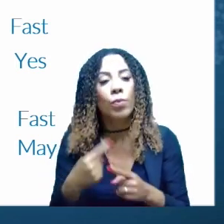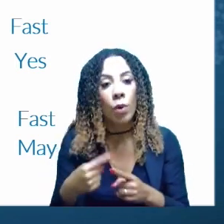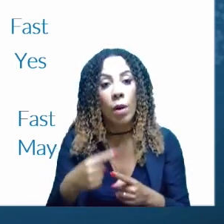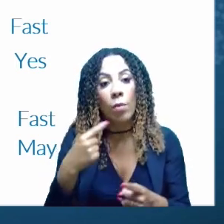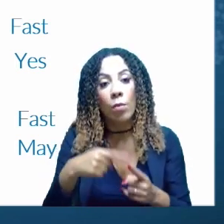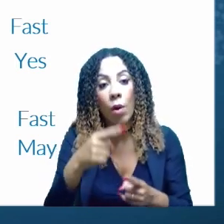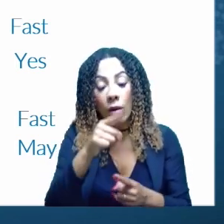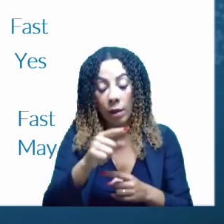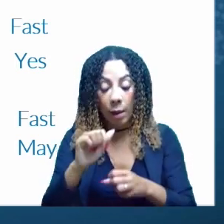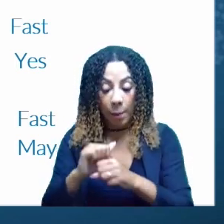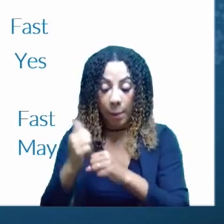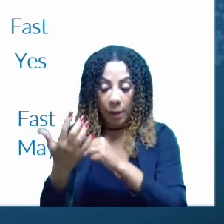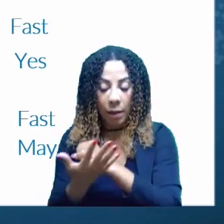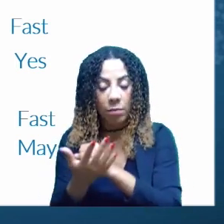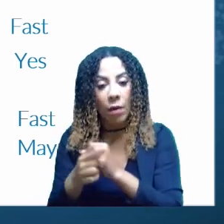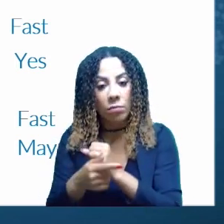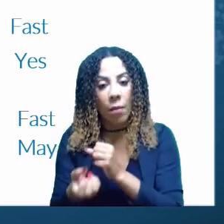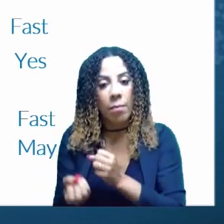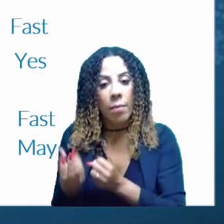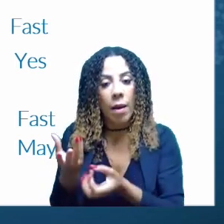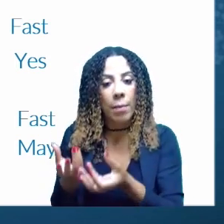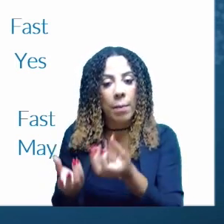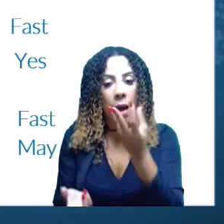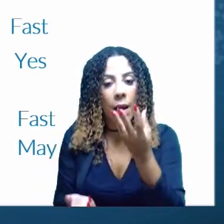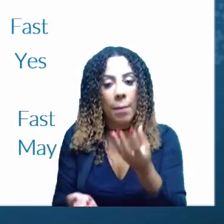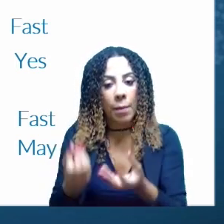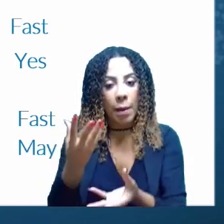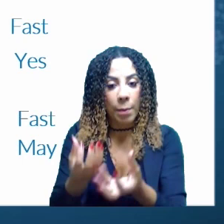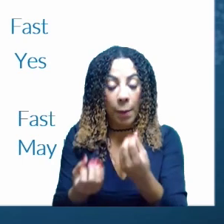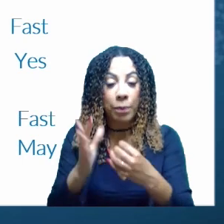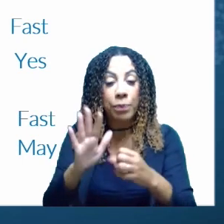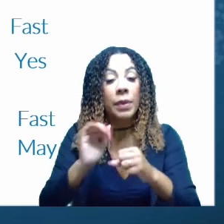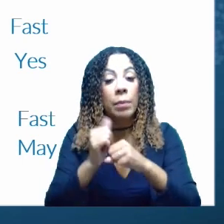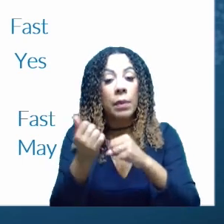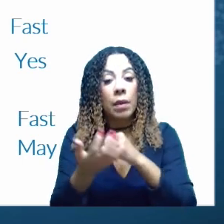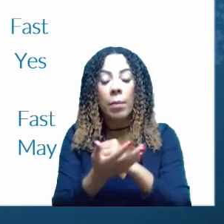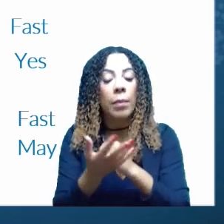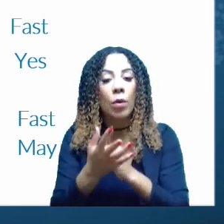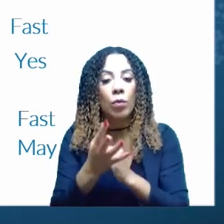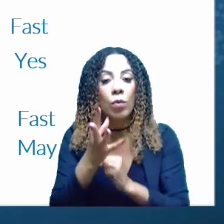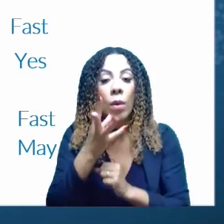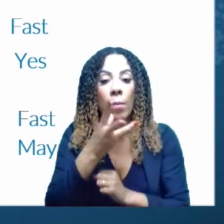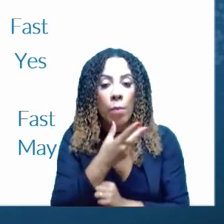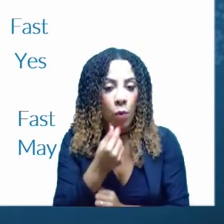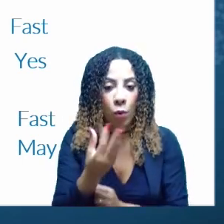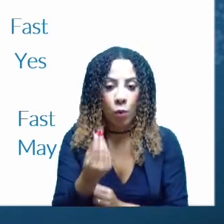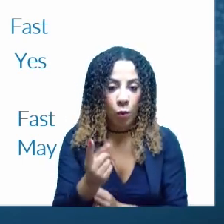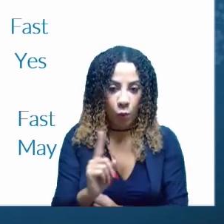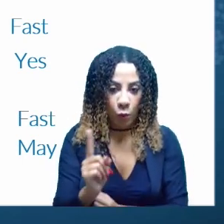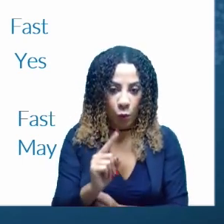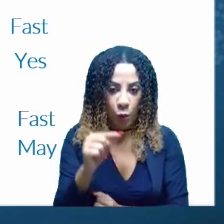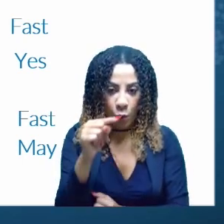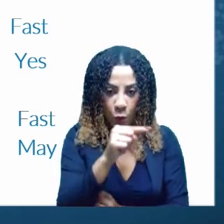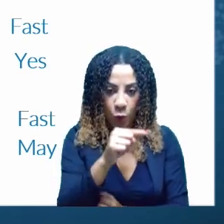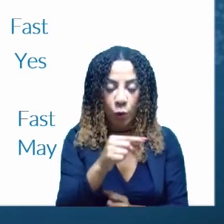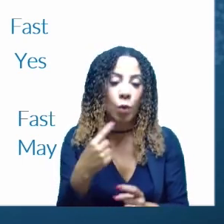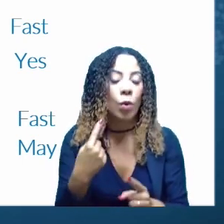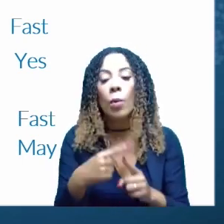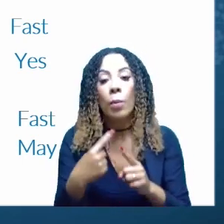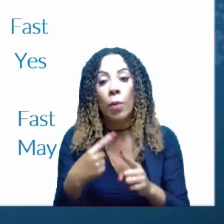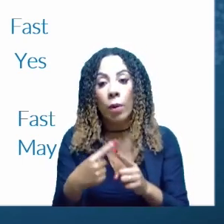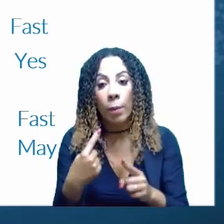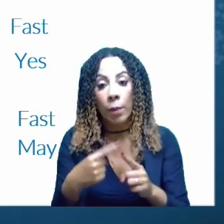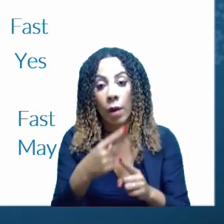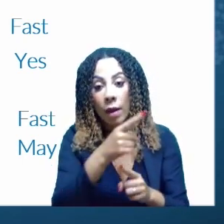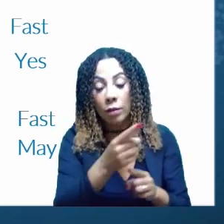longo da pandemia. Na pandemia não duraram muito, porque, infelizmente, basicamente, assim que